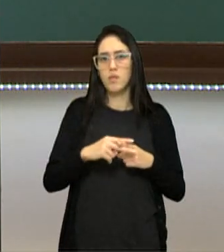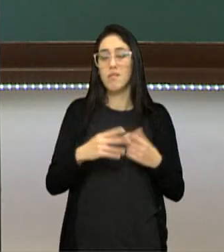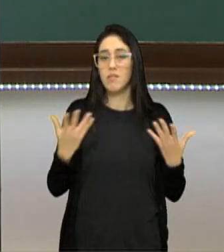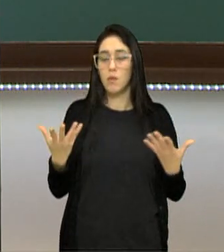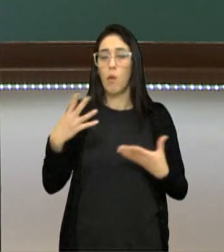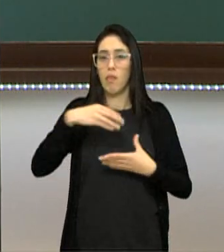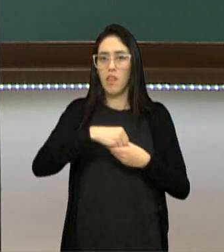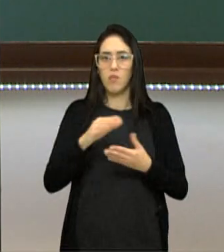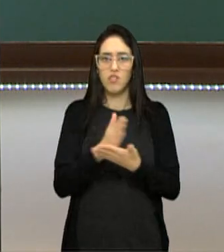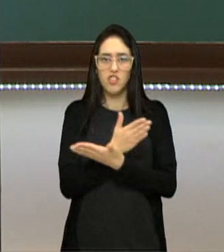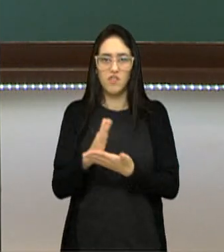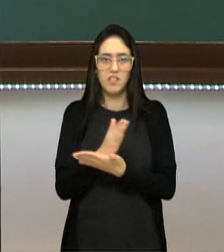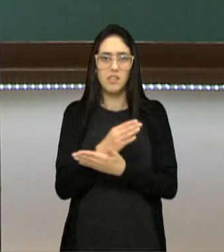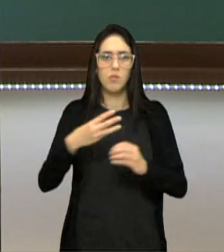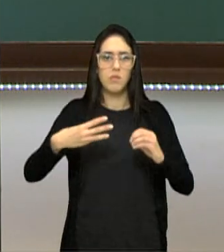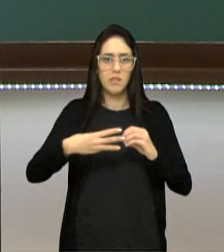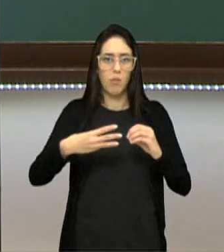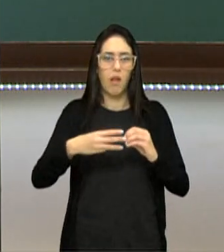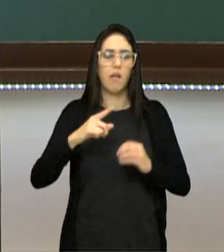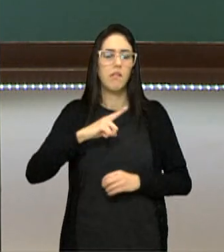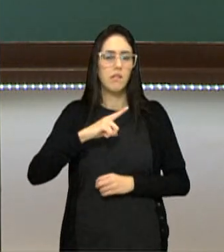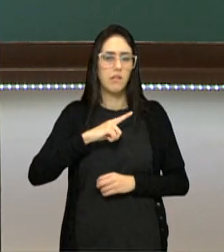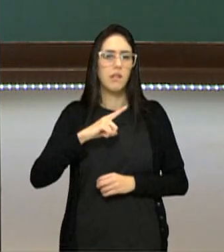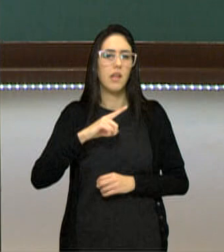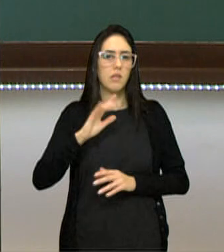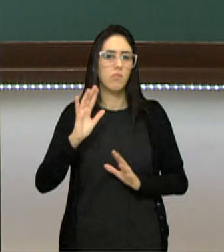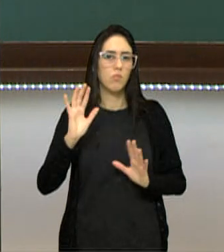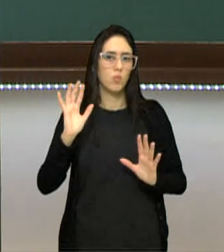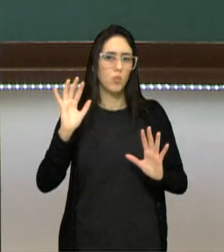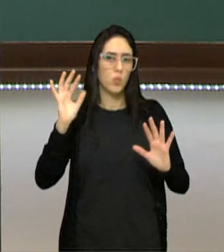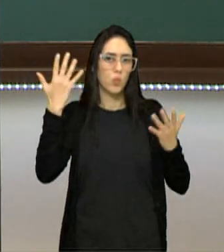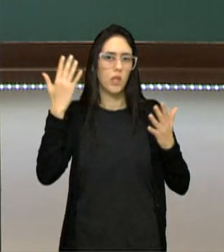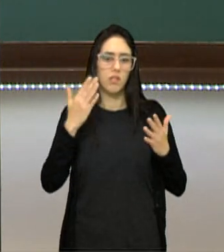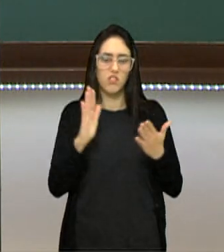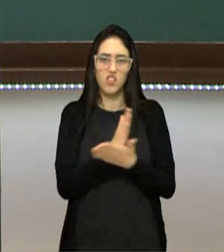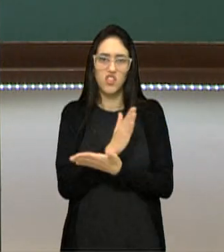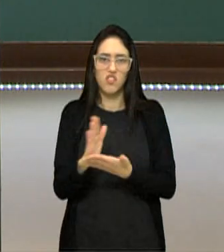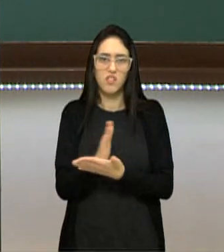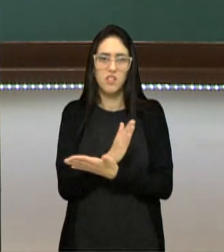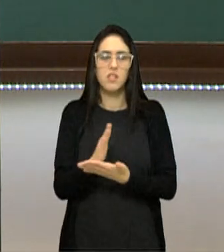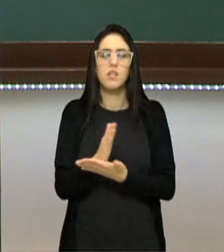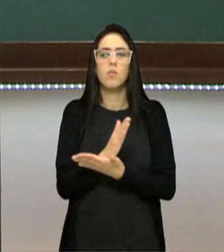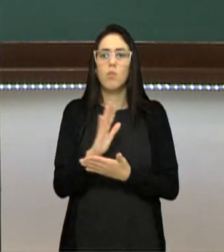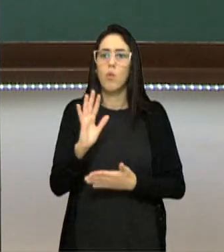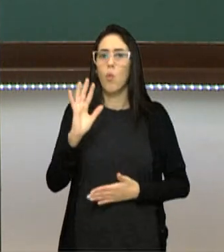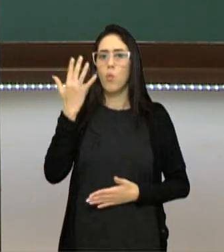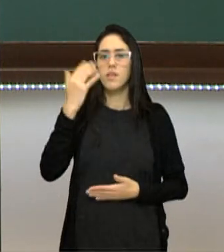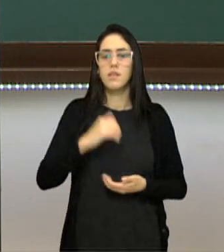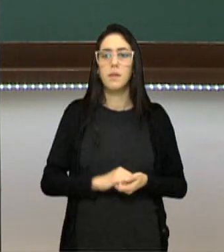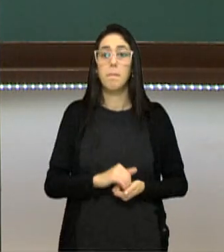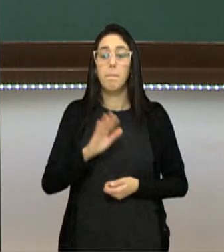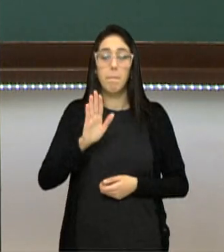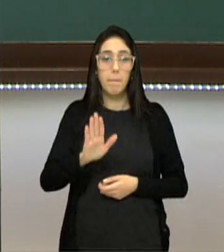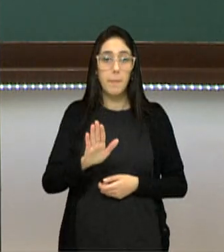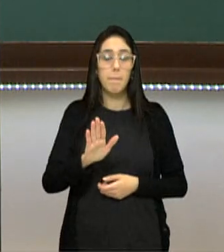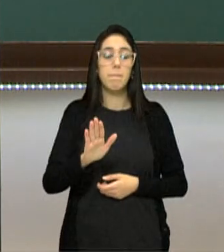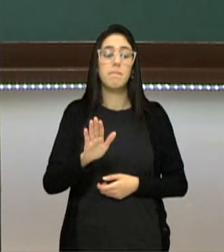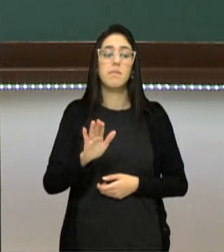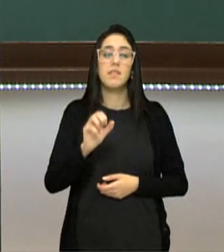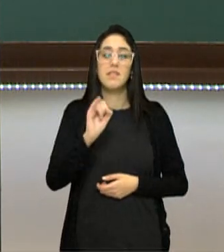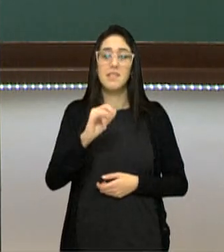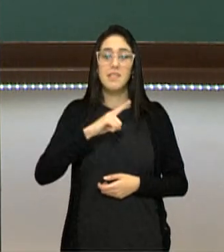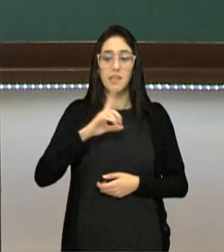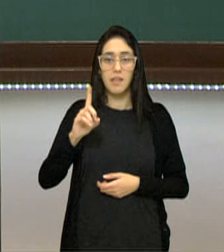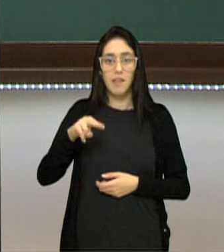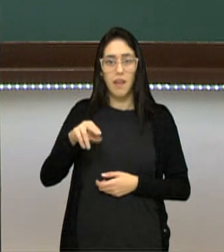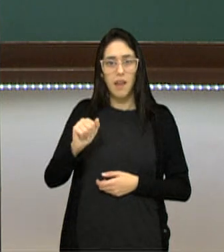celular também pontos de checagem que vão acontecendo durante o processo de divisão para que isso não aconteça. Mas se tiver, o DNA vai